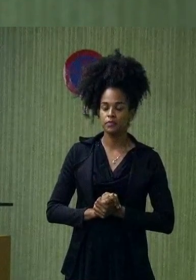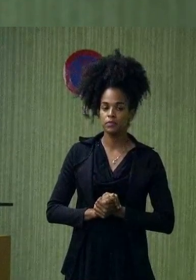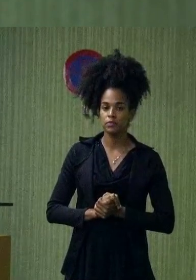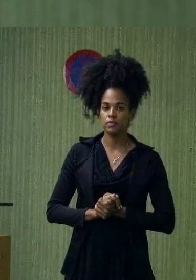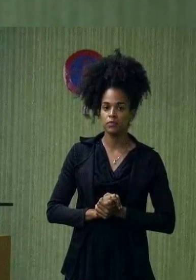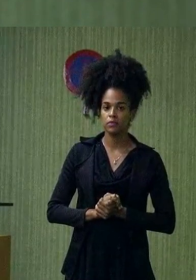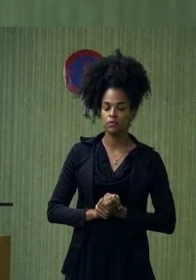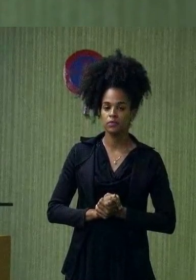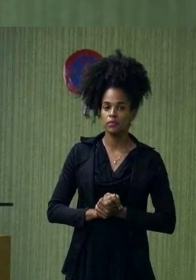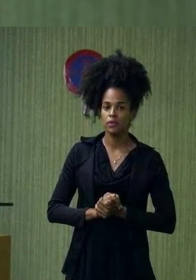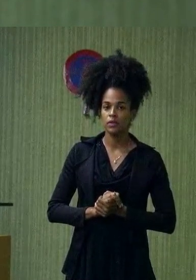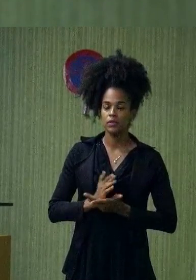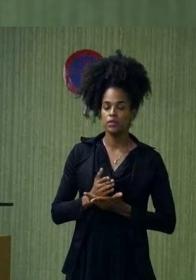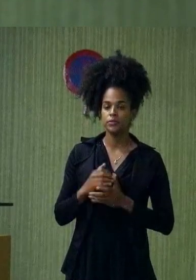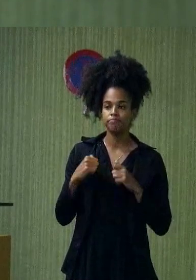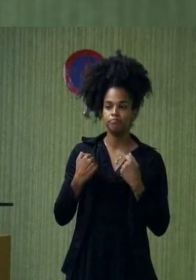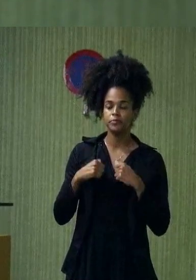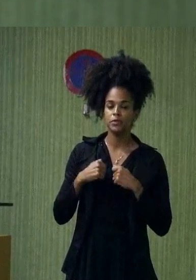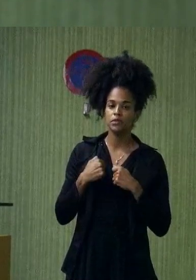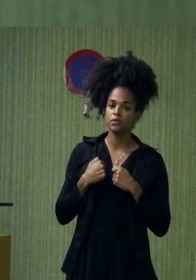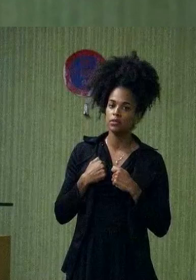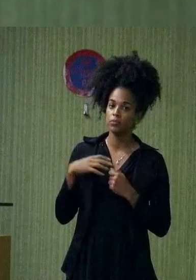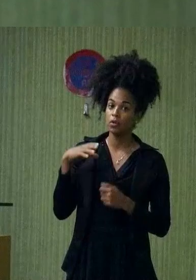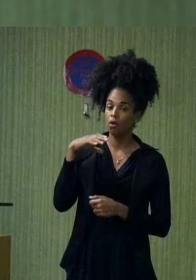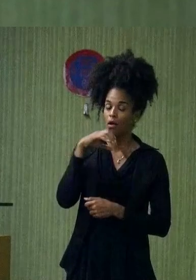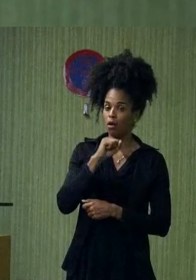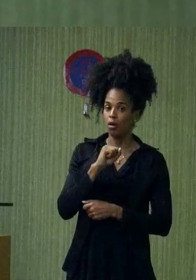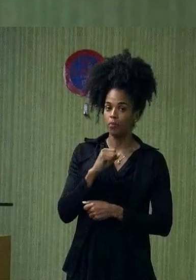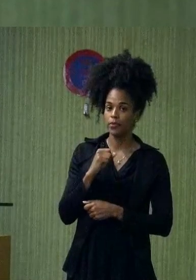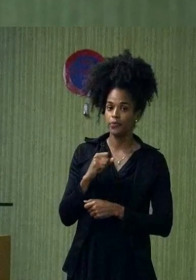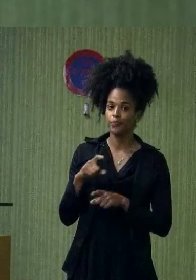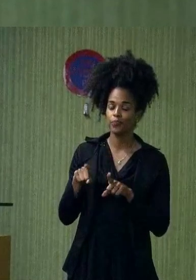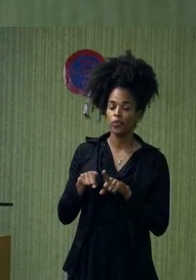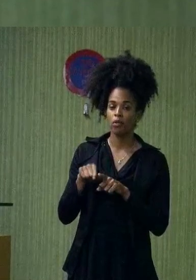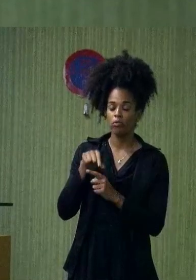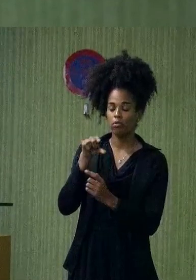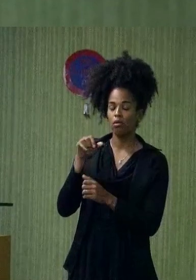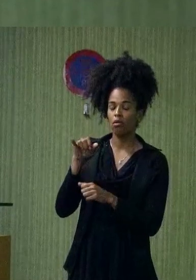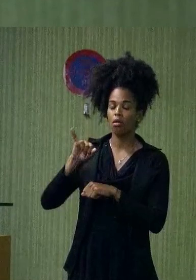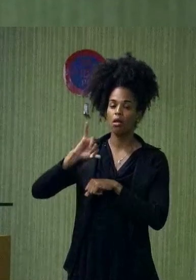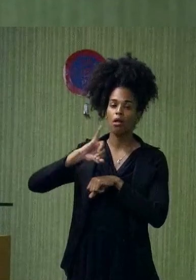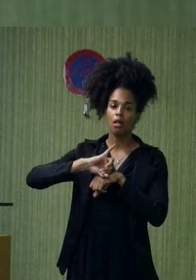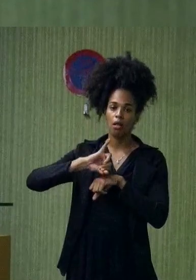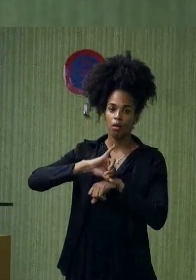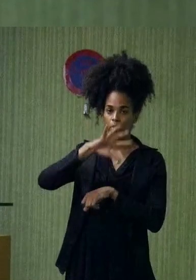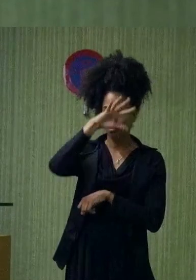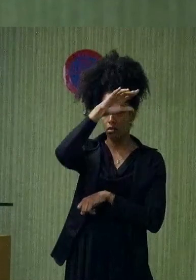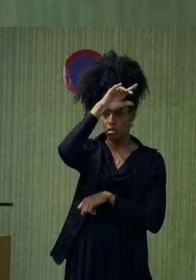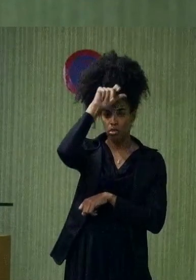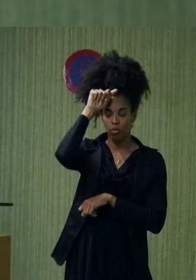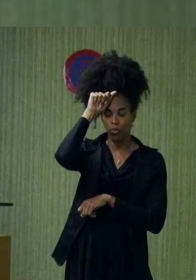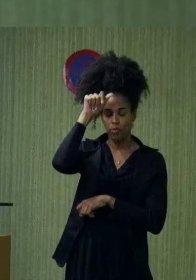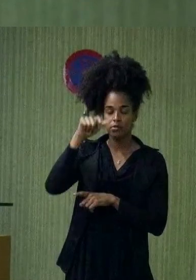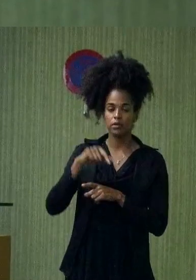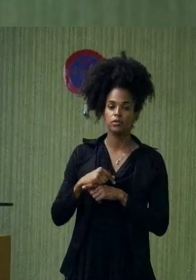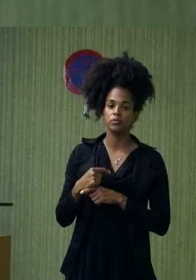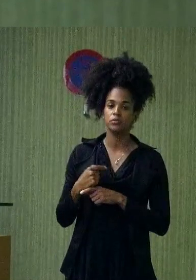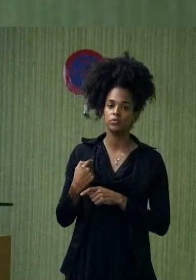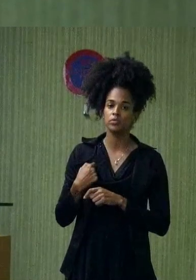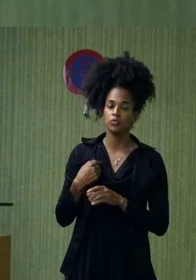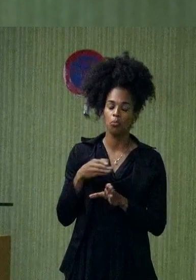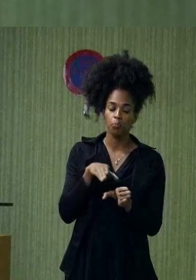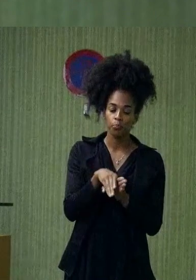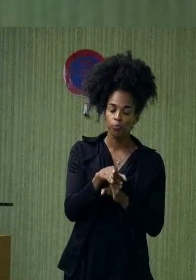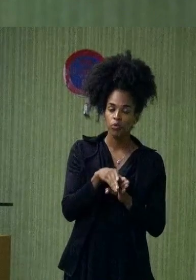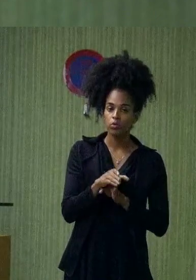a providência imediata em Manaus foi a questão de uma resolução do Conselho aprovando